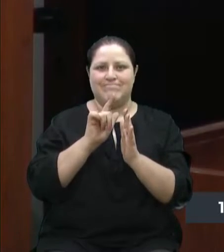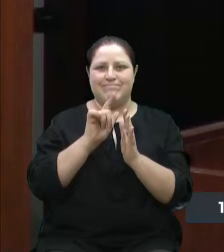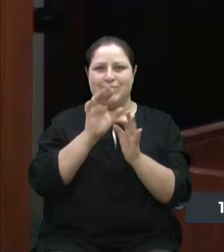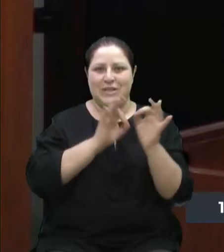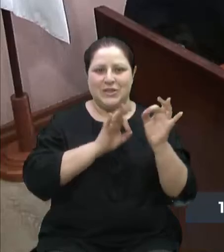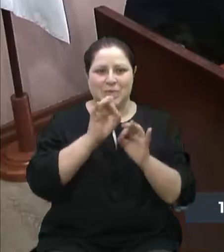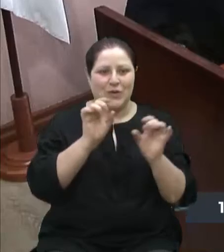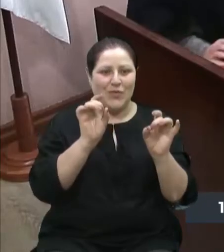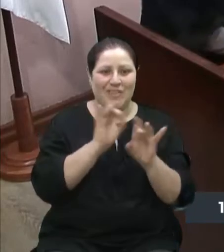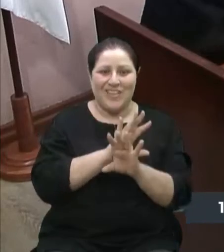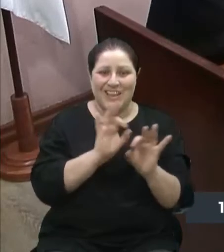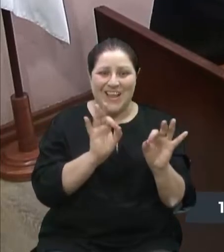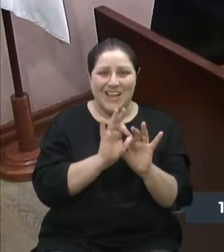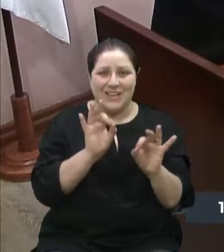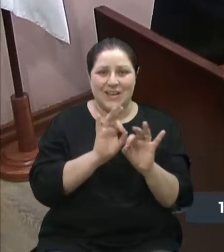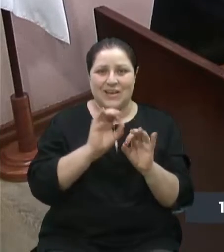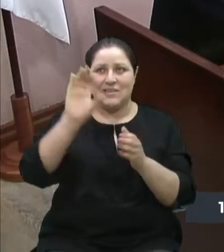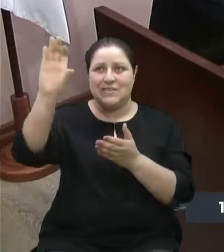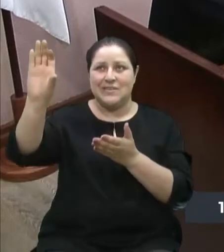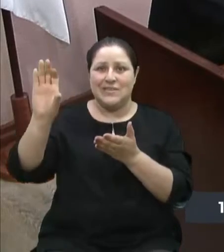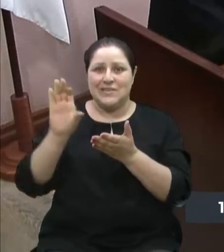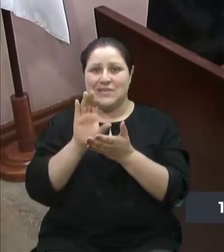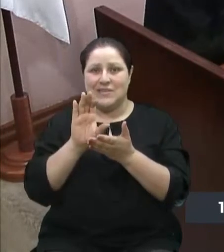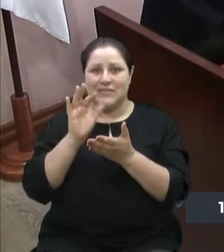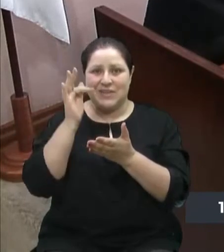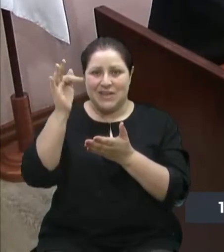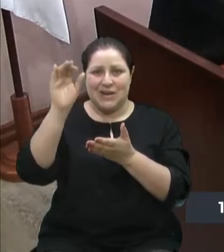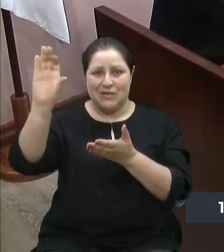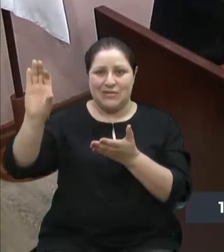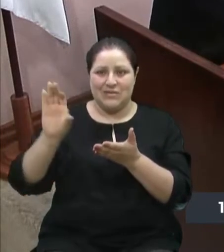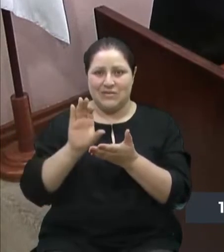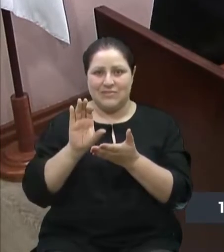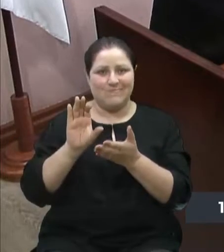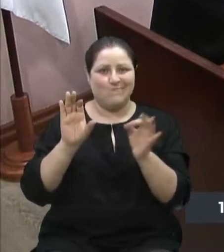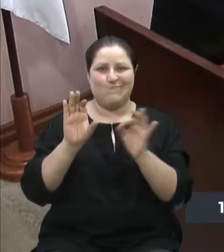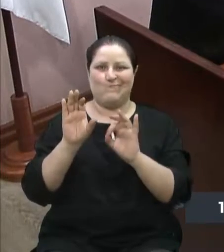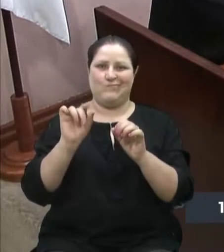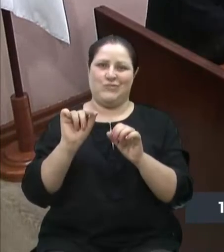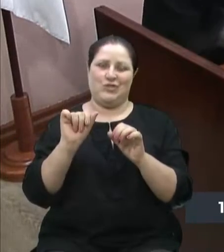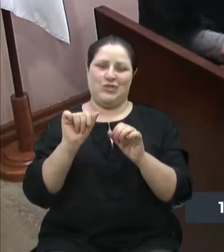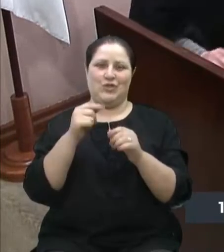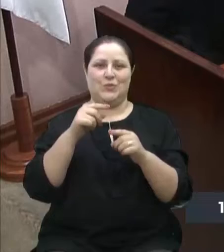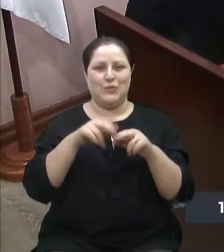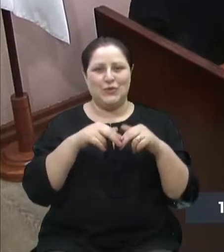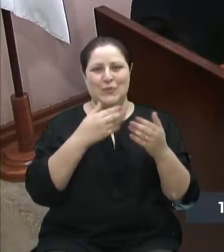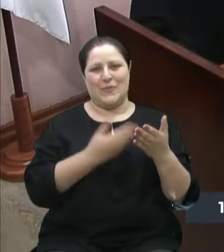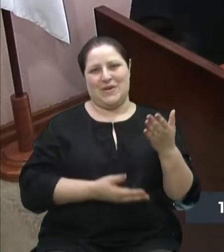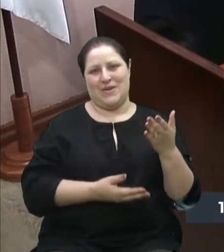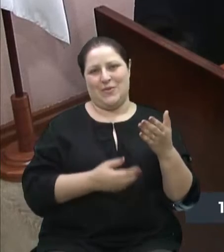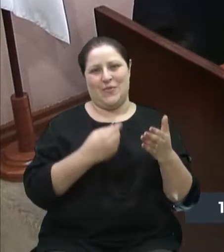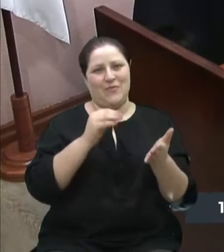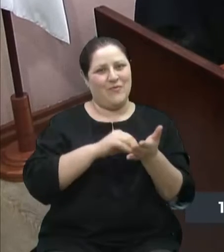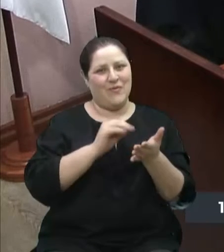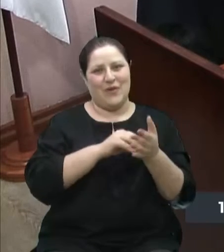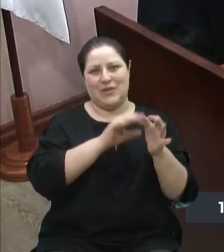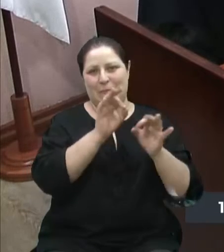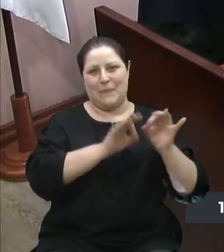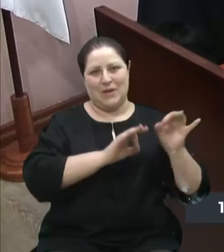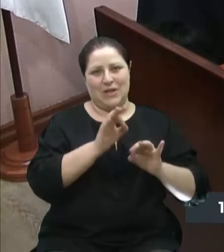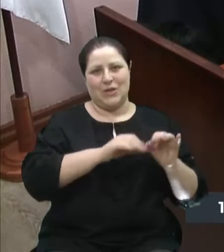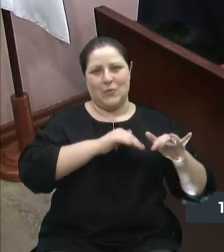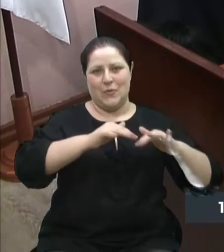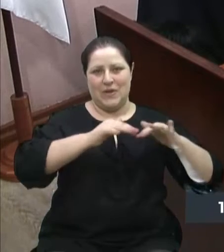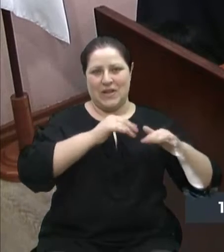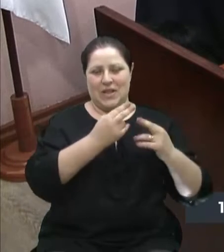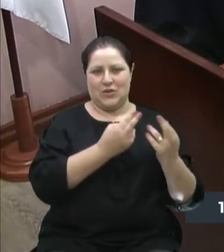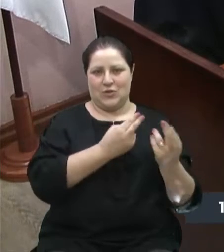então, essa é uma pauta de fundamental importância. E eu não poderia deixar de falar que a gente, enquanto